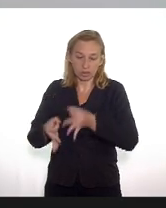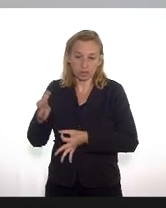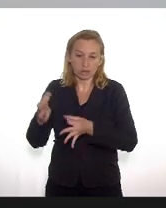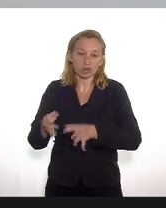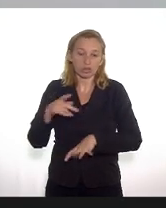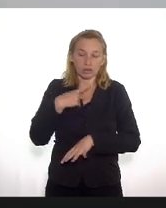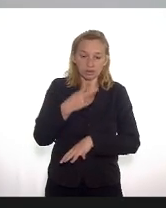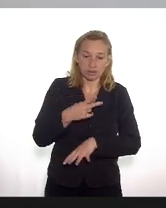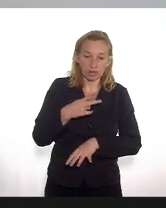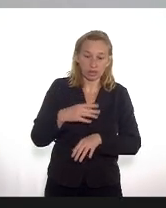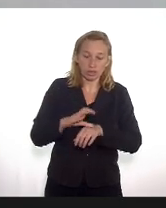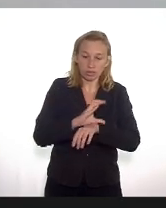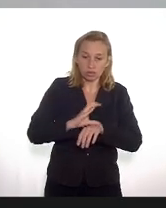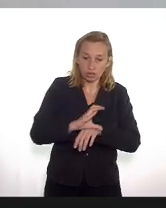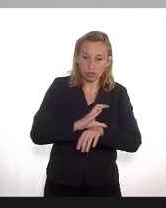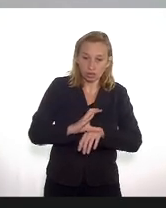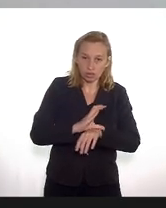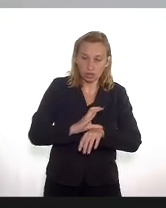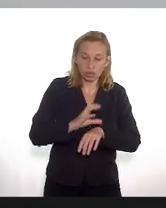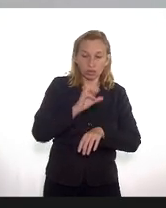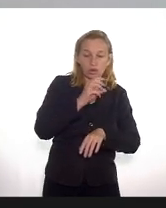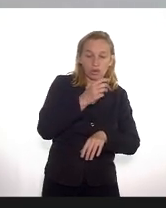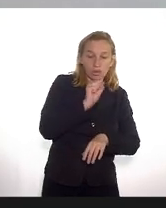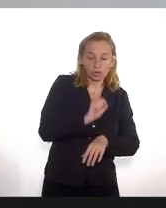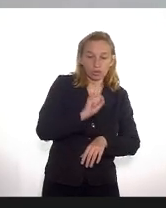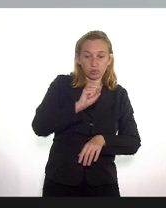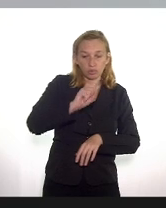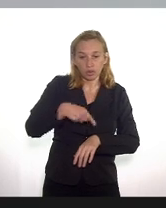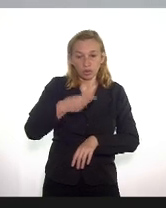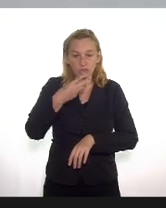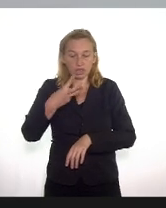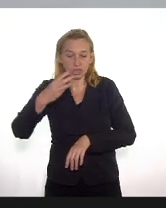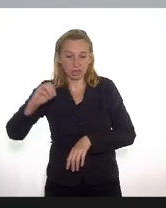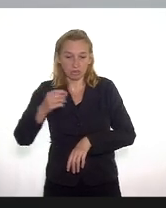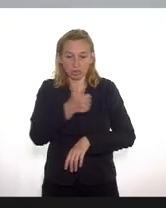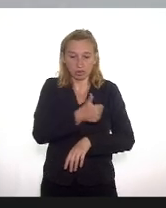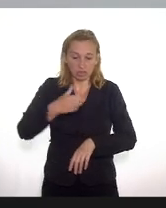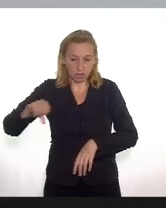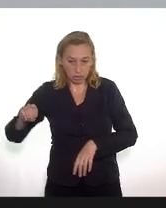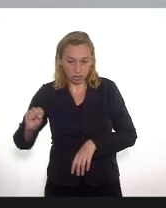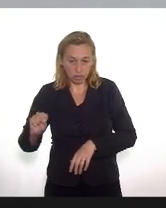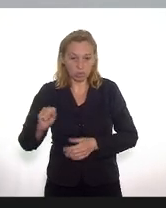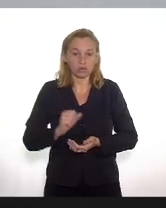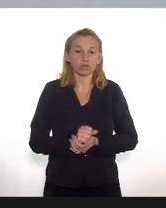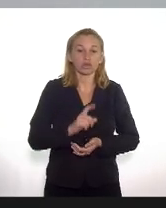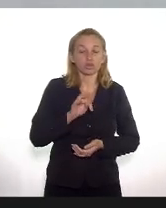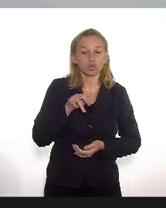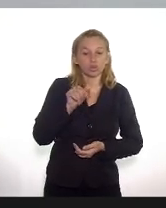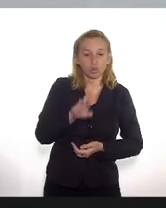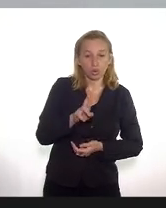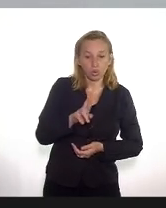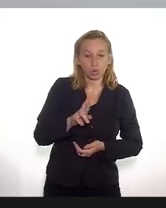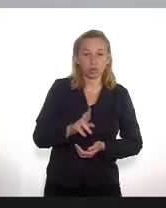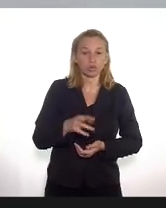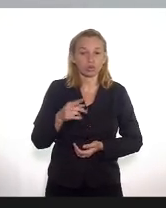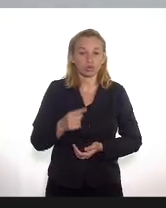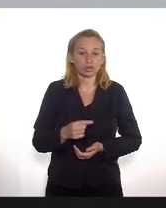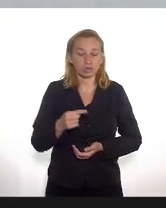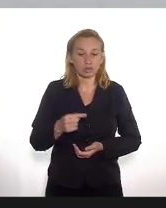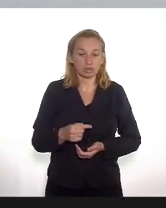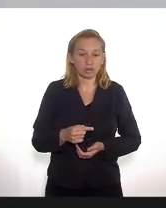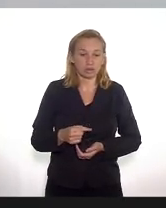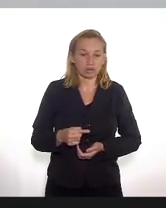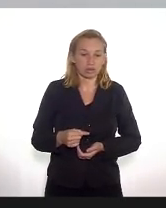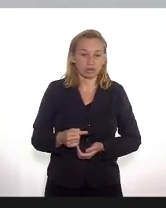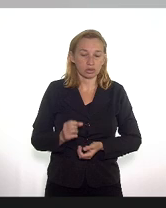declarar a inconstitucionalidade da Lei 8.030, de 2018, que veda o uso do termo tutor e demanda... Só